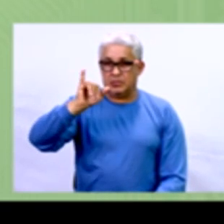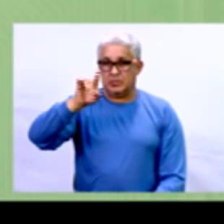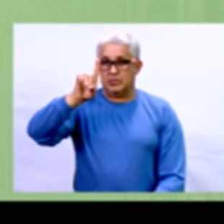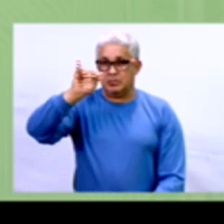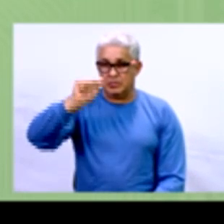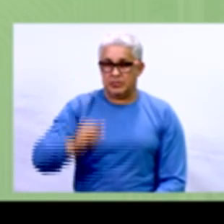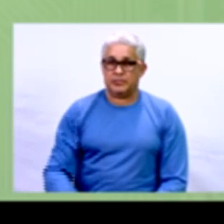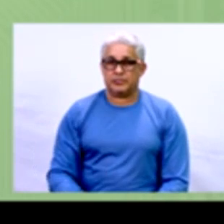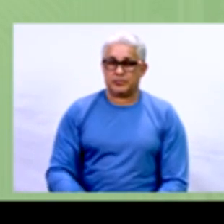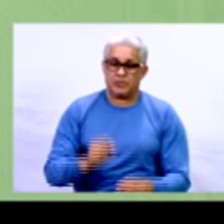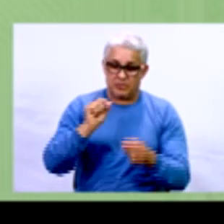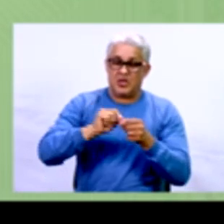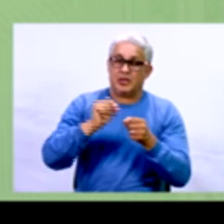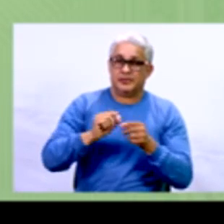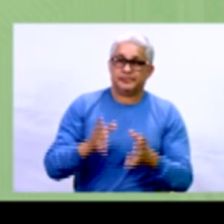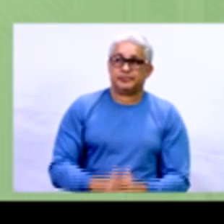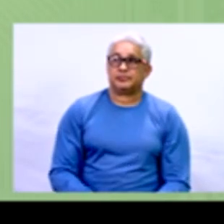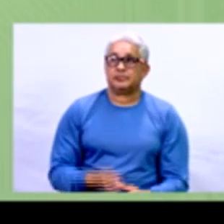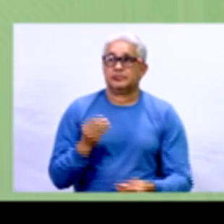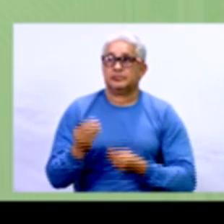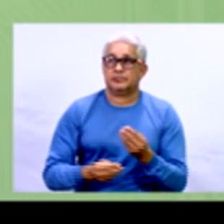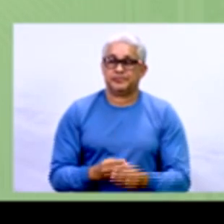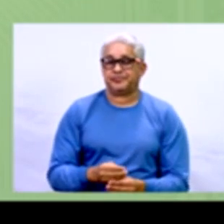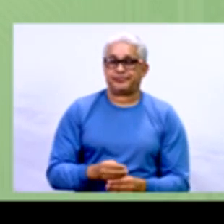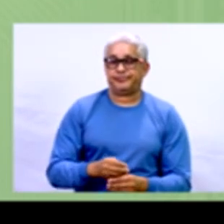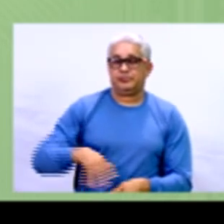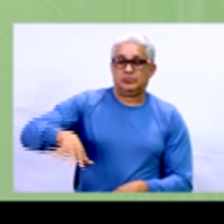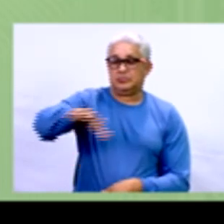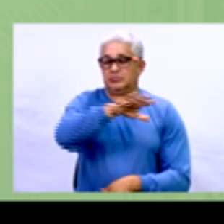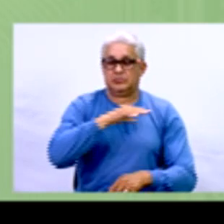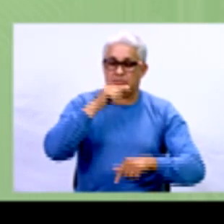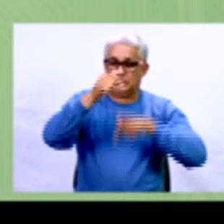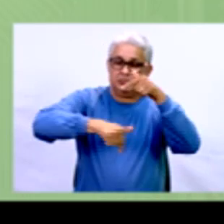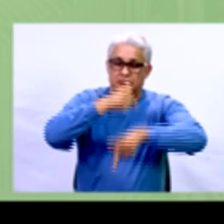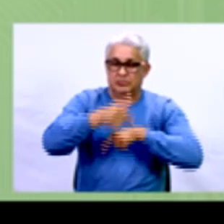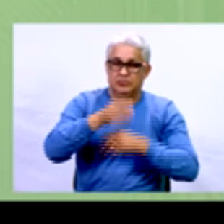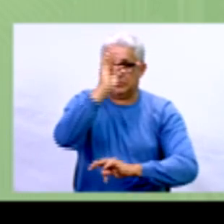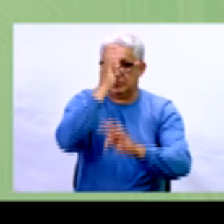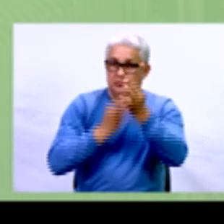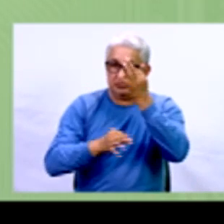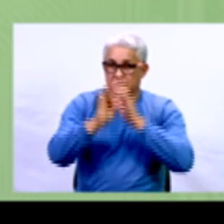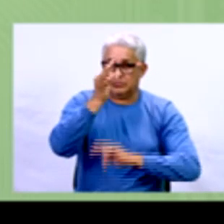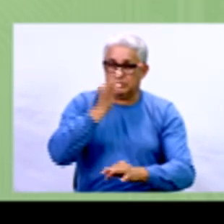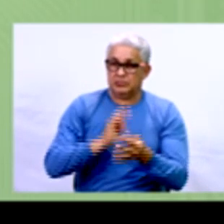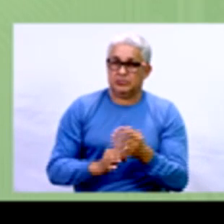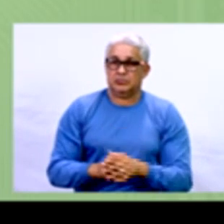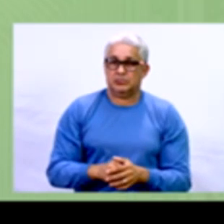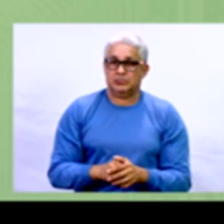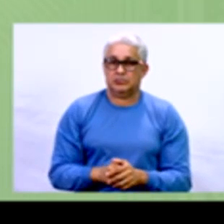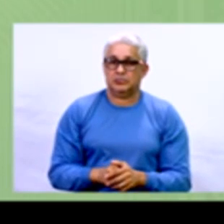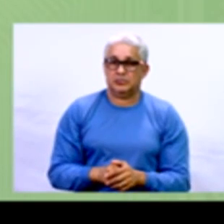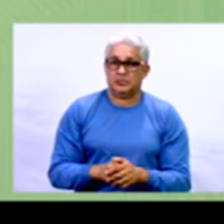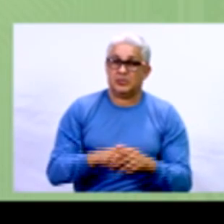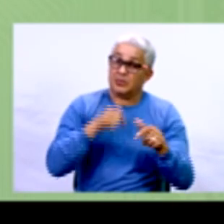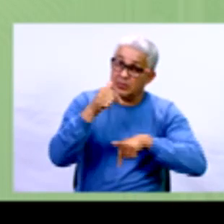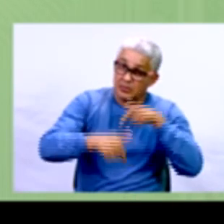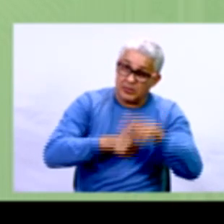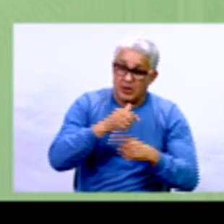recursos multimídias. O campo de atuação do tecnólogo em produção multimídia é